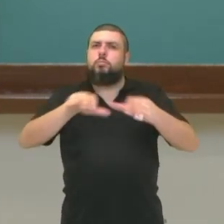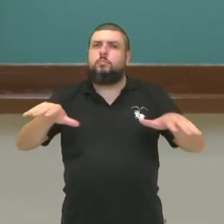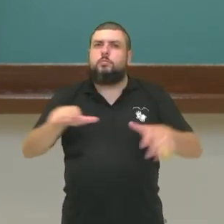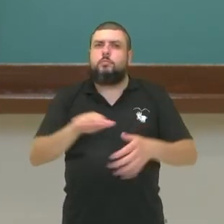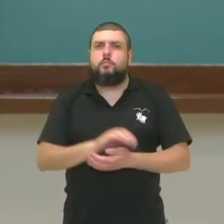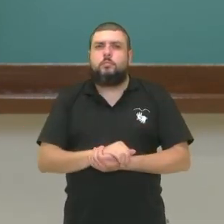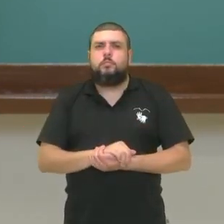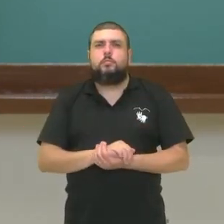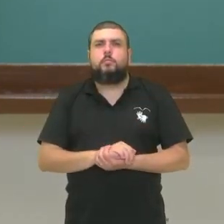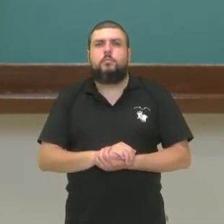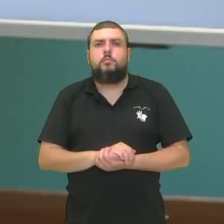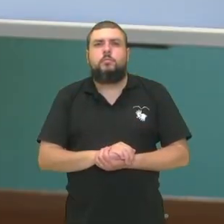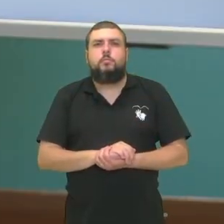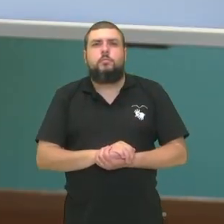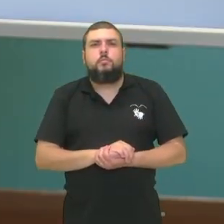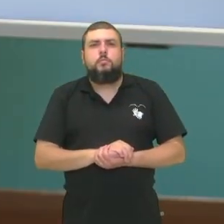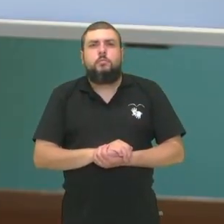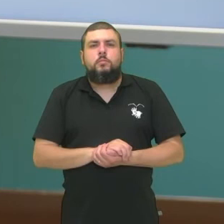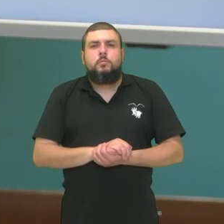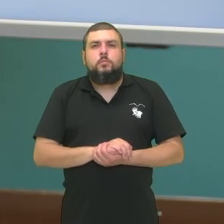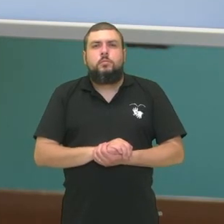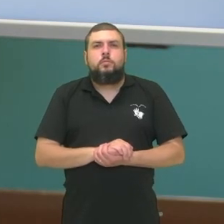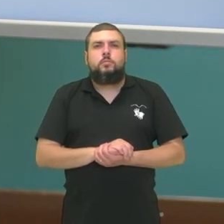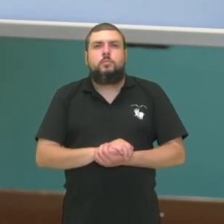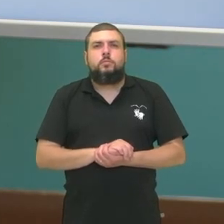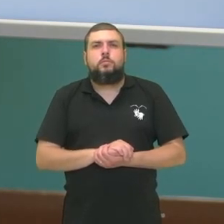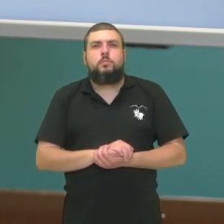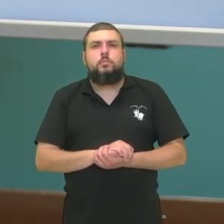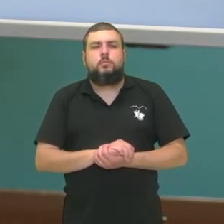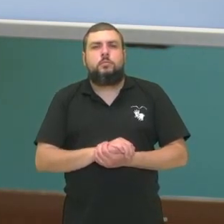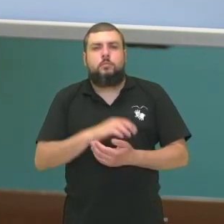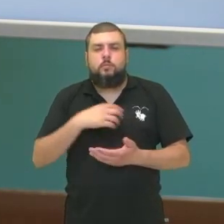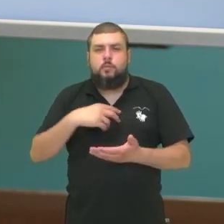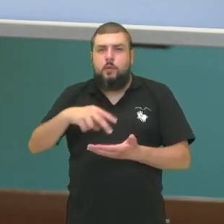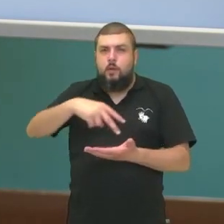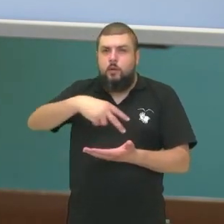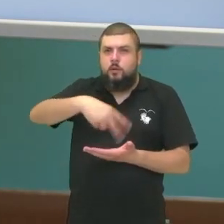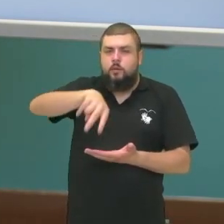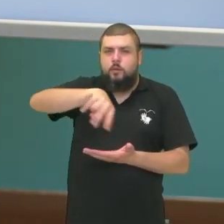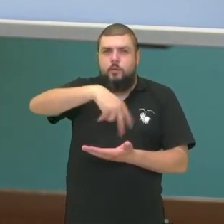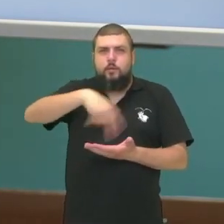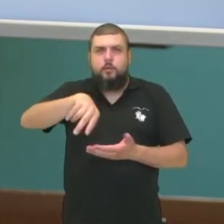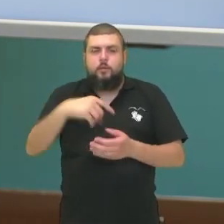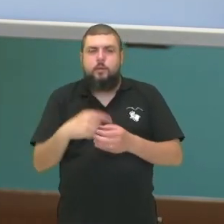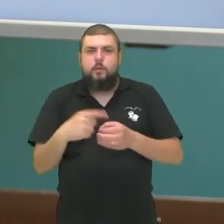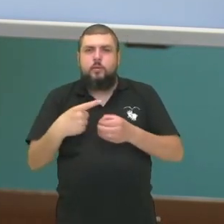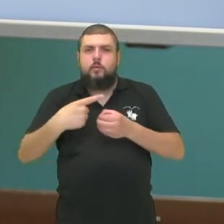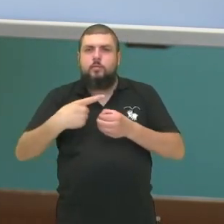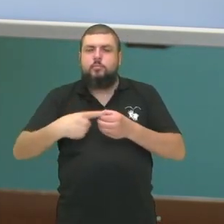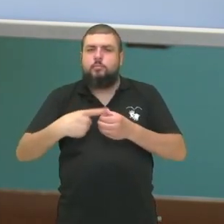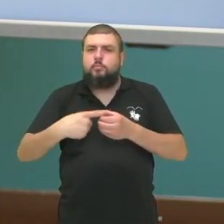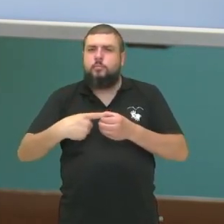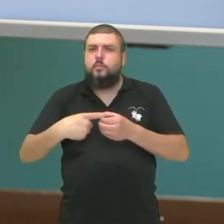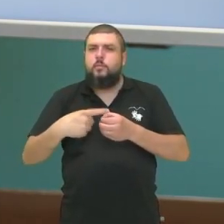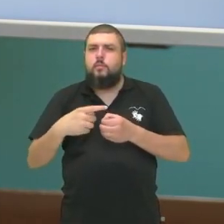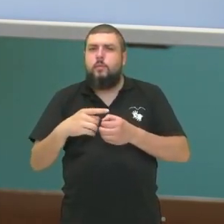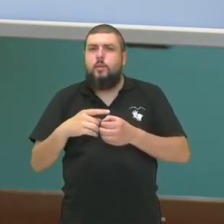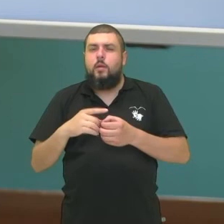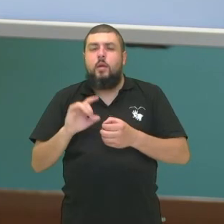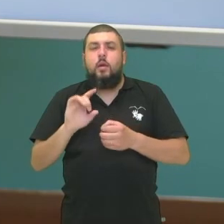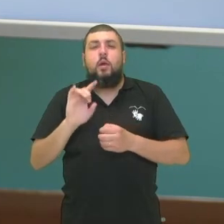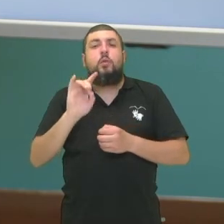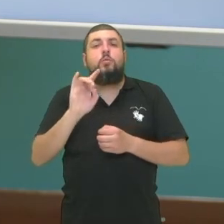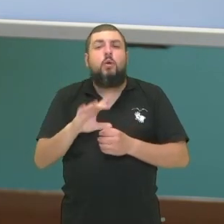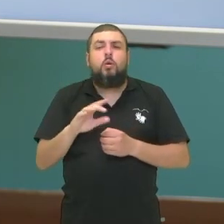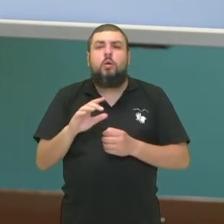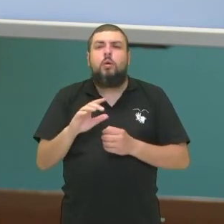Jackson. Podemos considerar que a dança urbana ultrapassou os limites de ser apenas uma dança influenciada